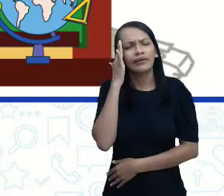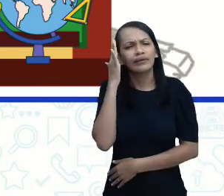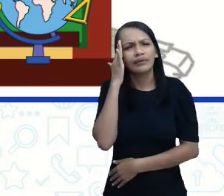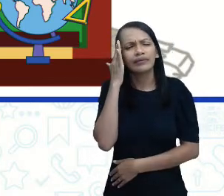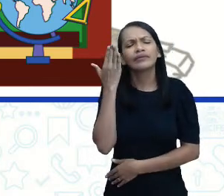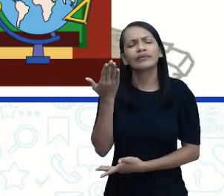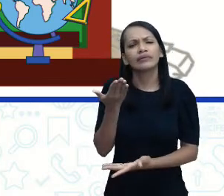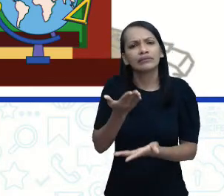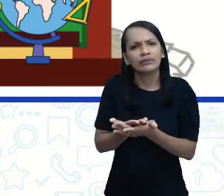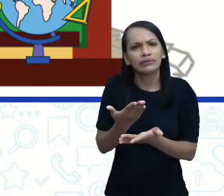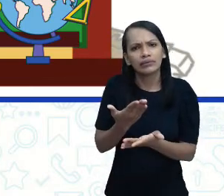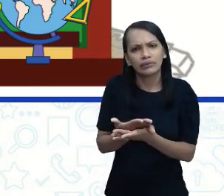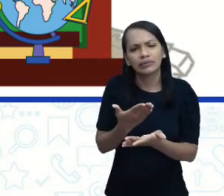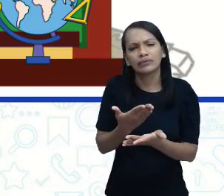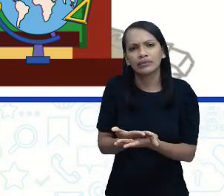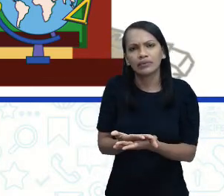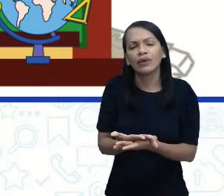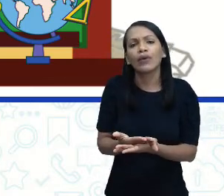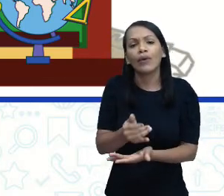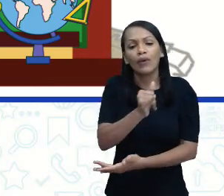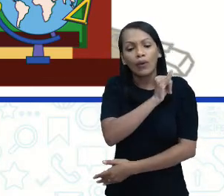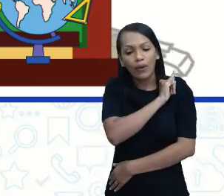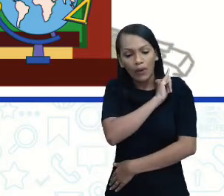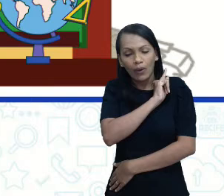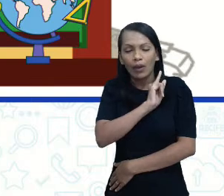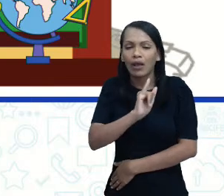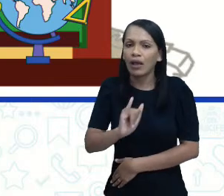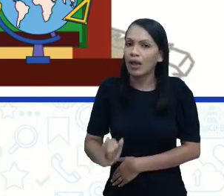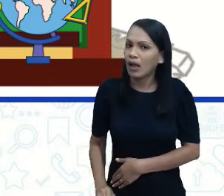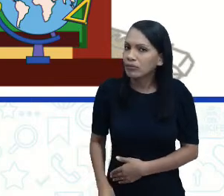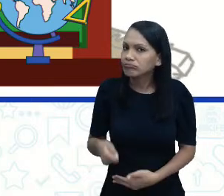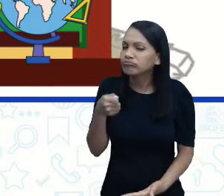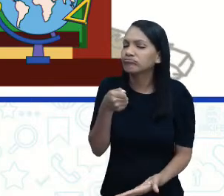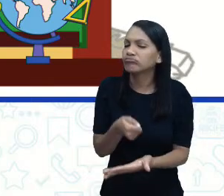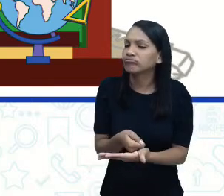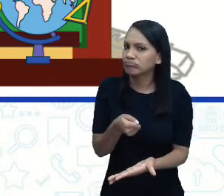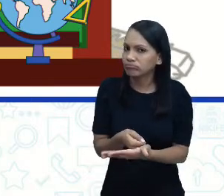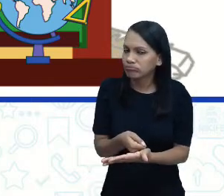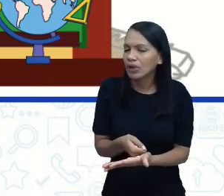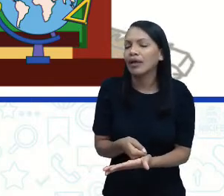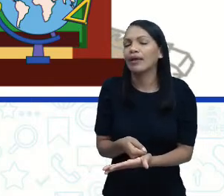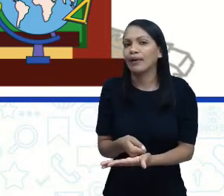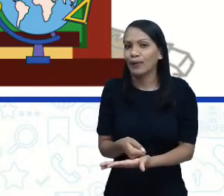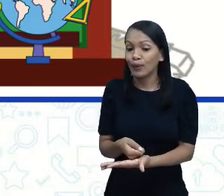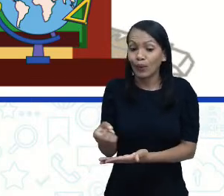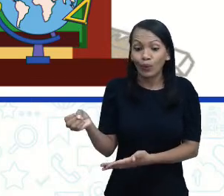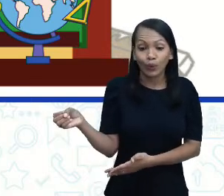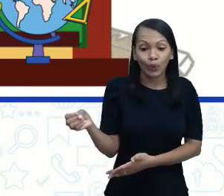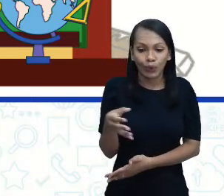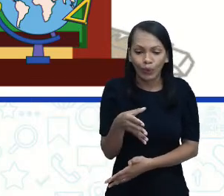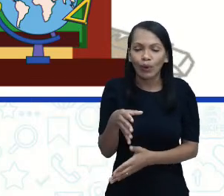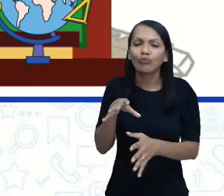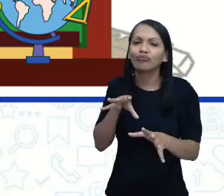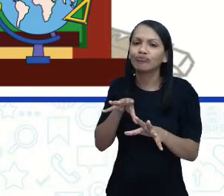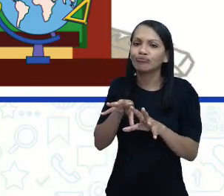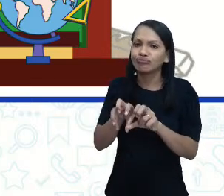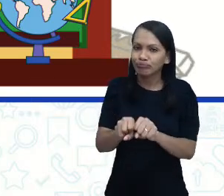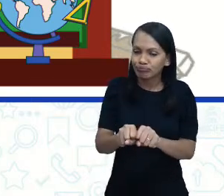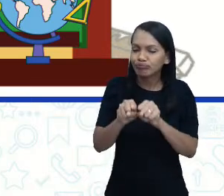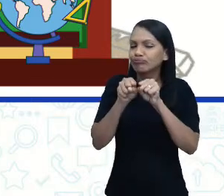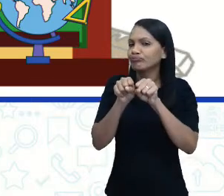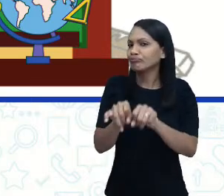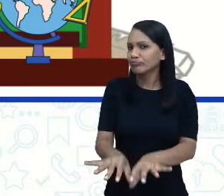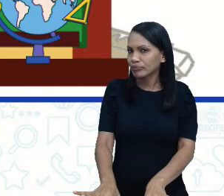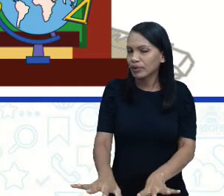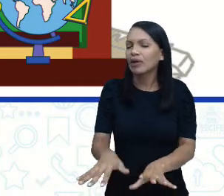estudar o que a gente chama de imperialismo e o neocolonialismo, conhecendo em comparação ao